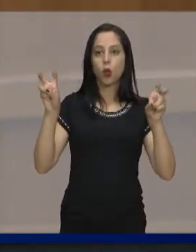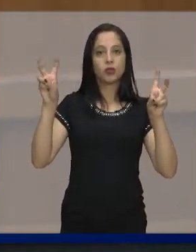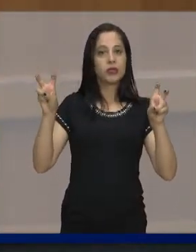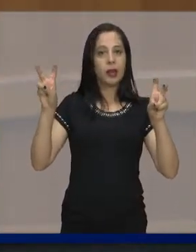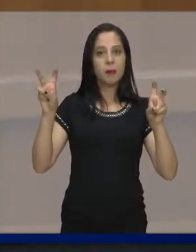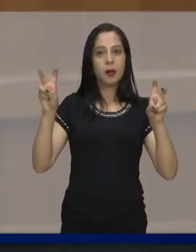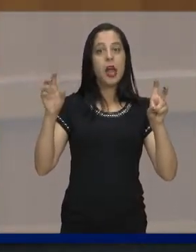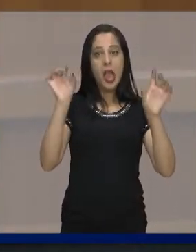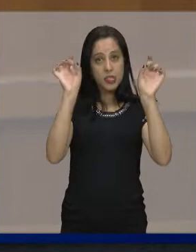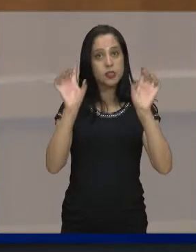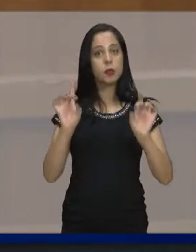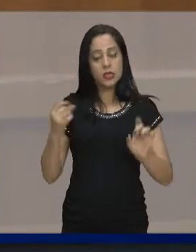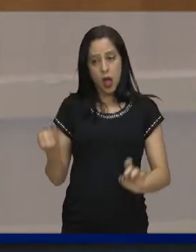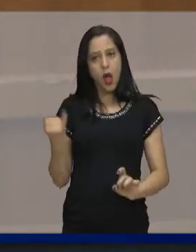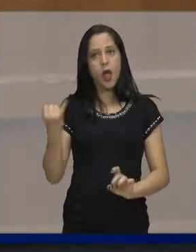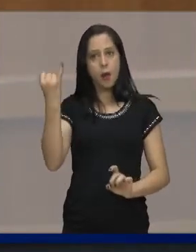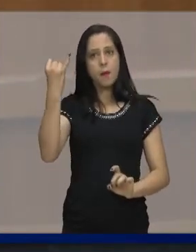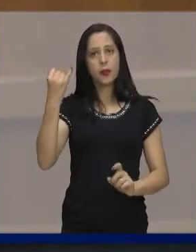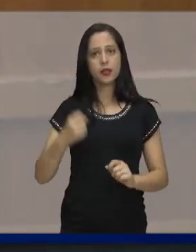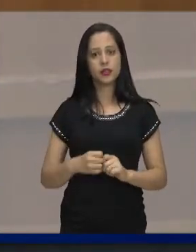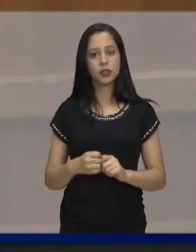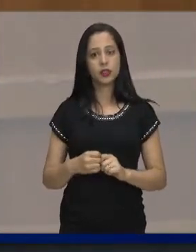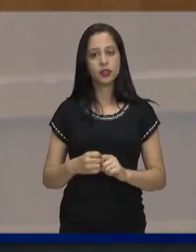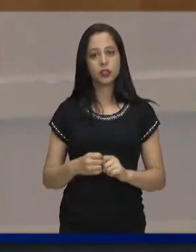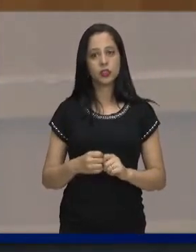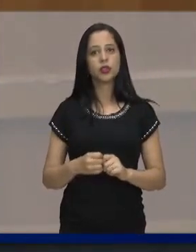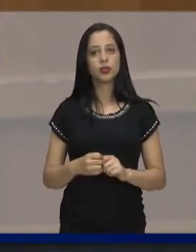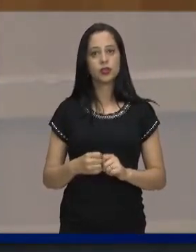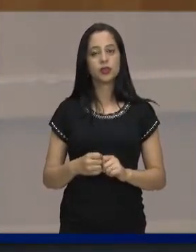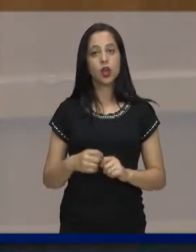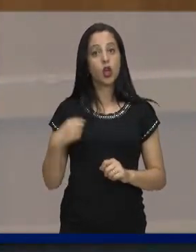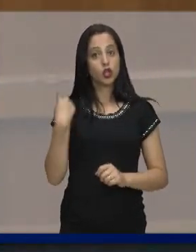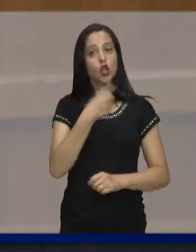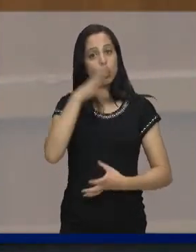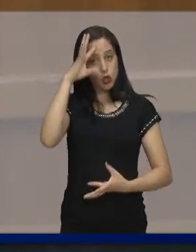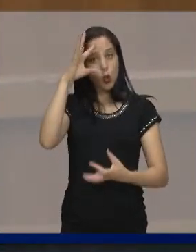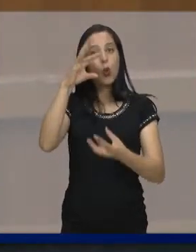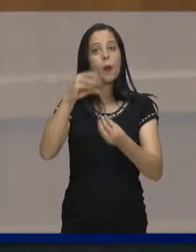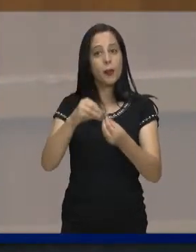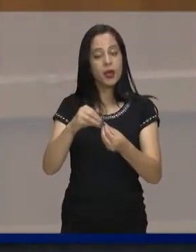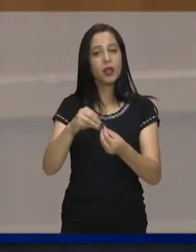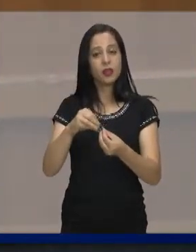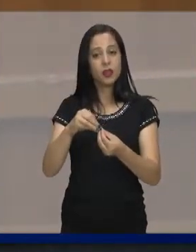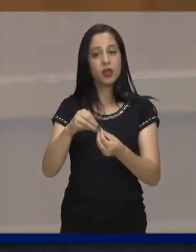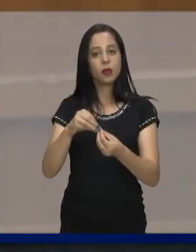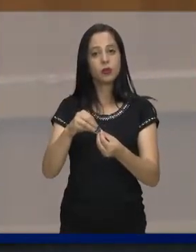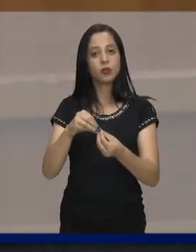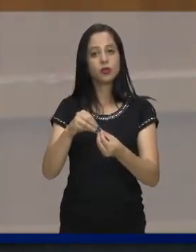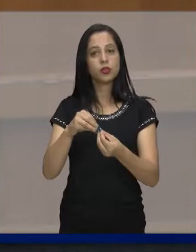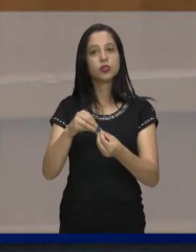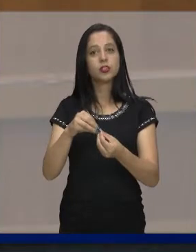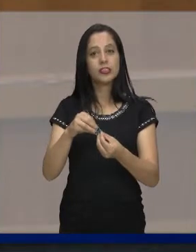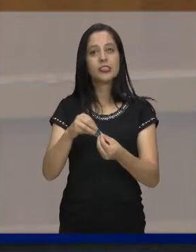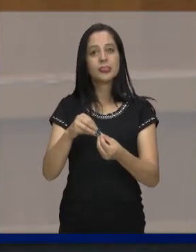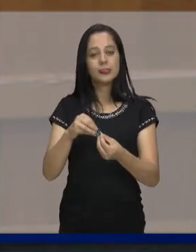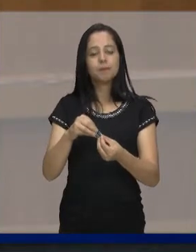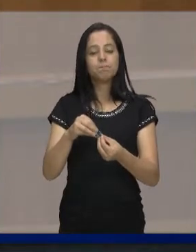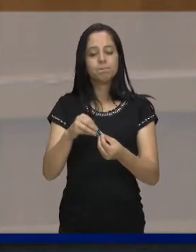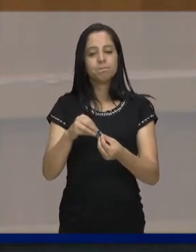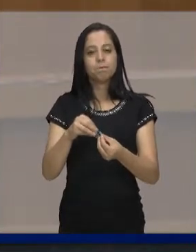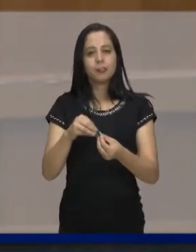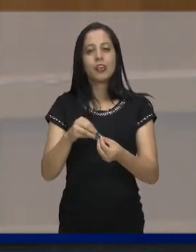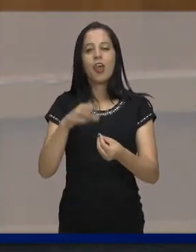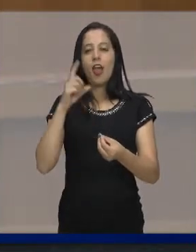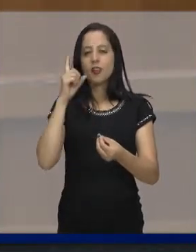nobre. Nós que somos de comunidades entendemos muito bem o quanto custa caro para a gente a defesa